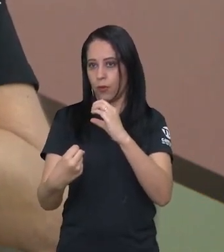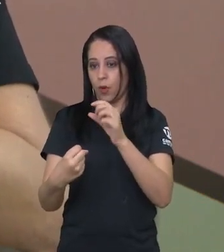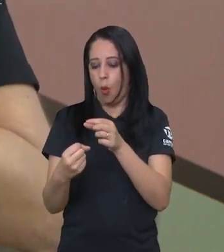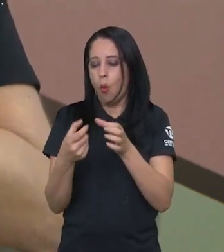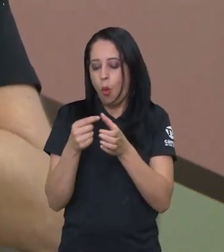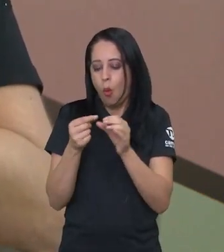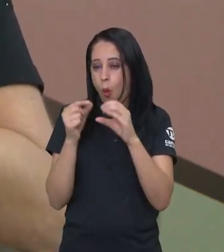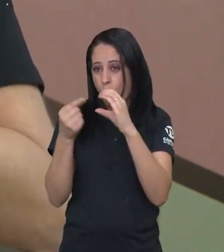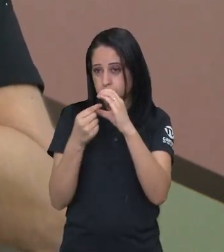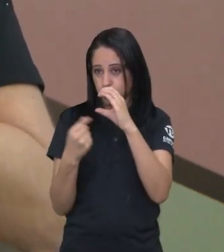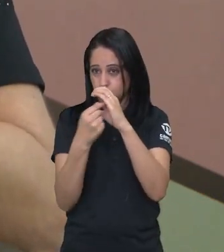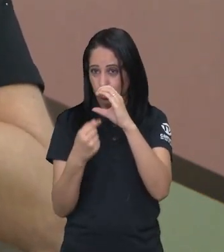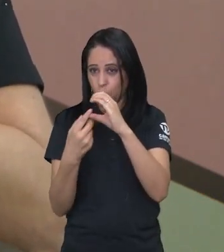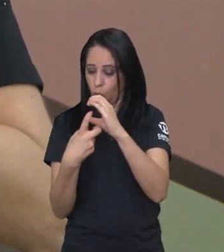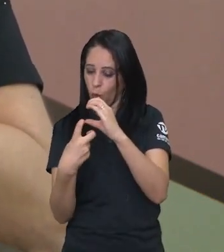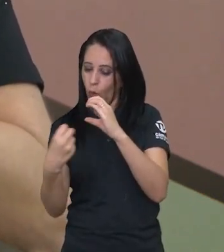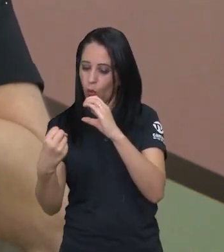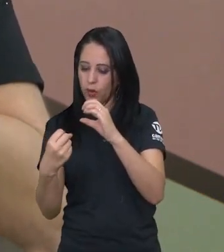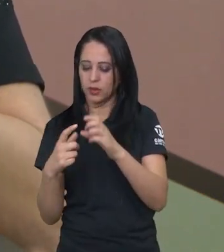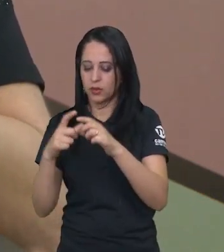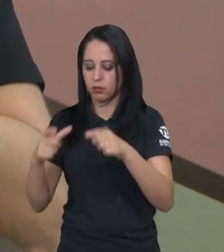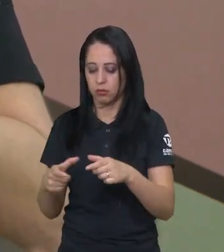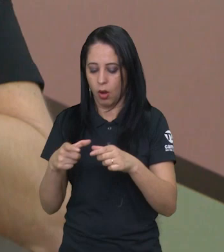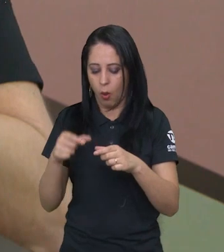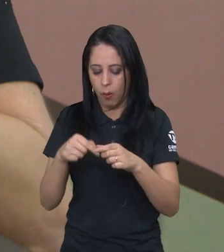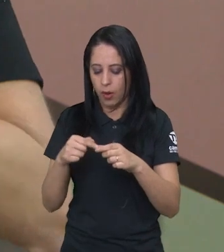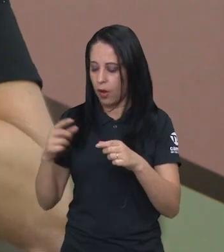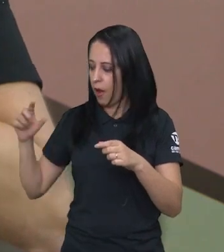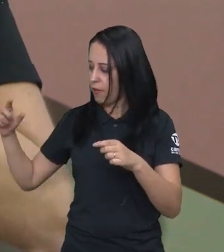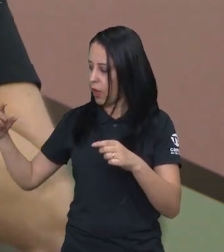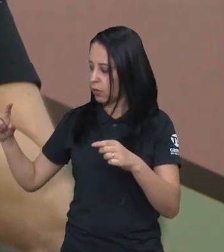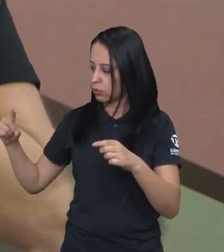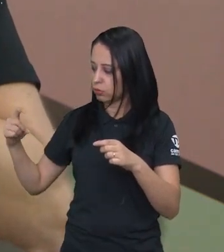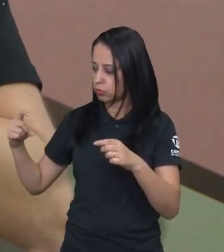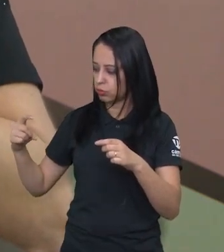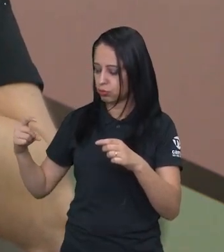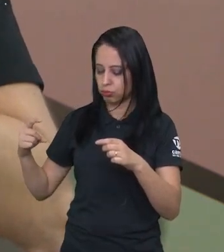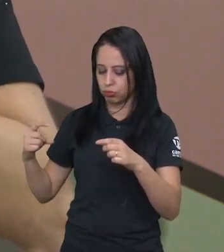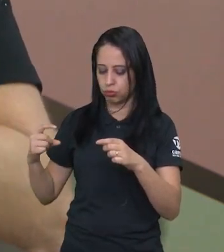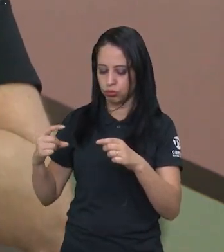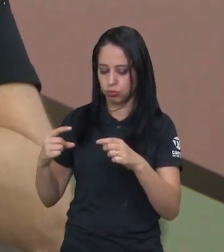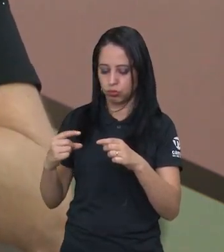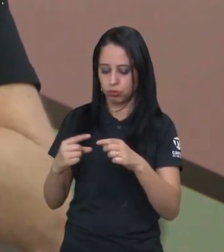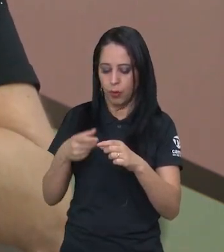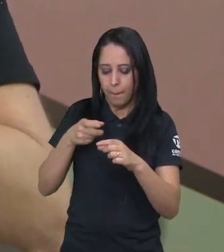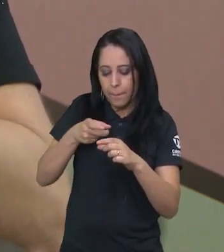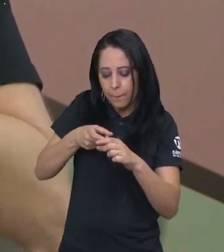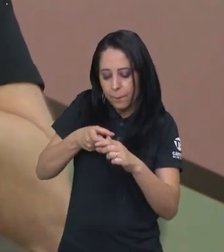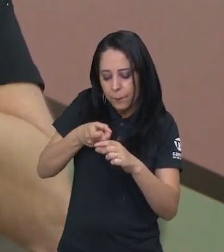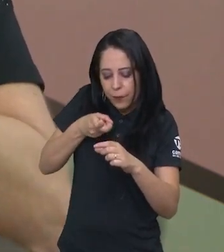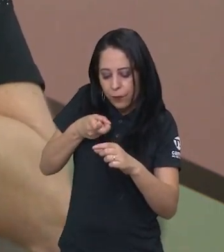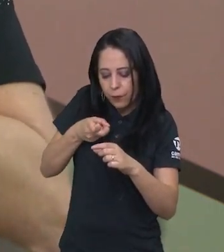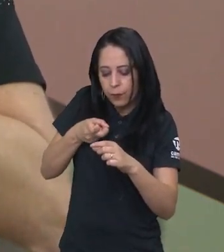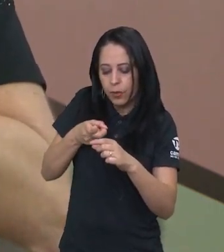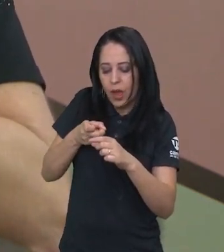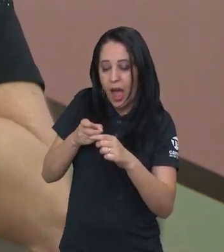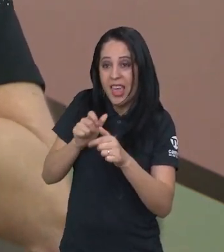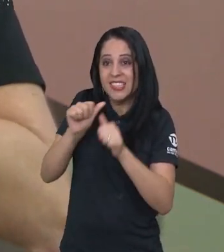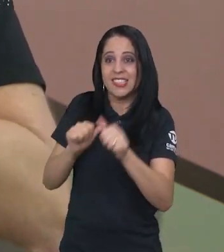placa, né? Aí tem acima da FIV, vamos dizer assim, quando que a gente usa a ICSI, né? Que é a